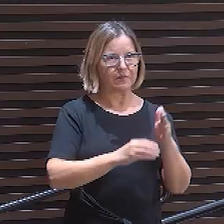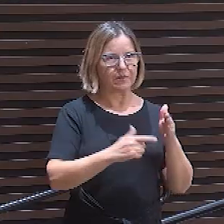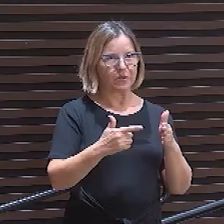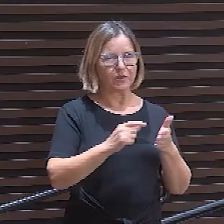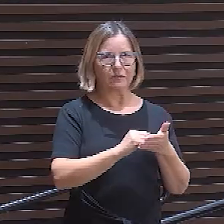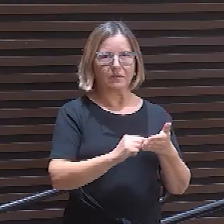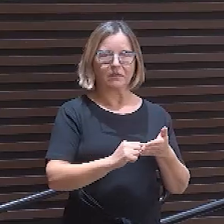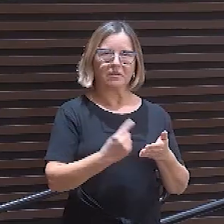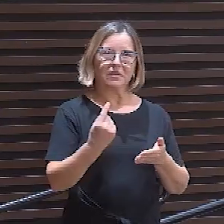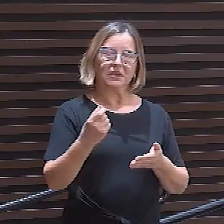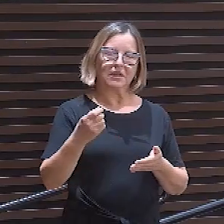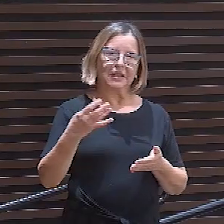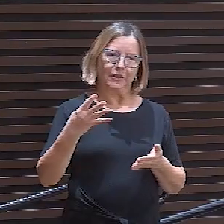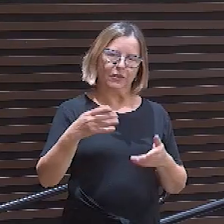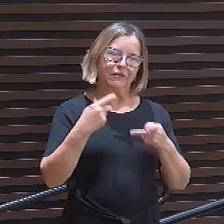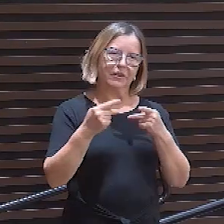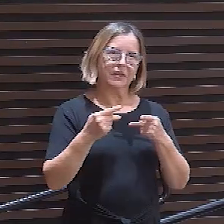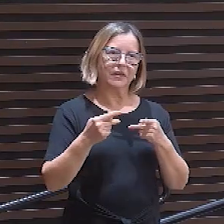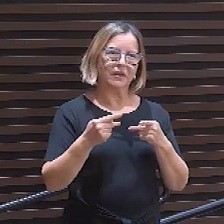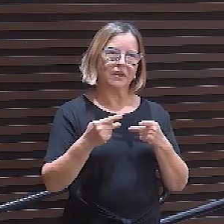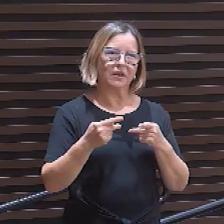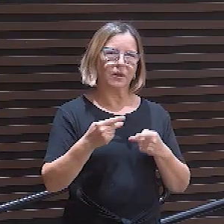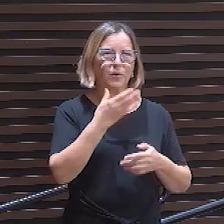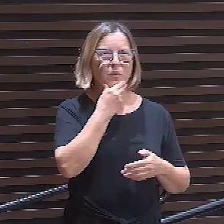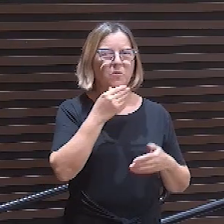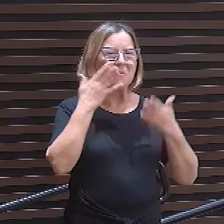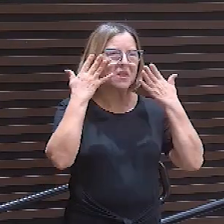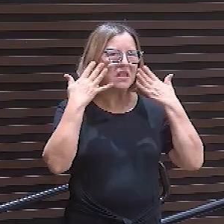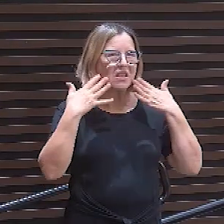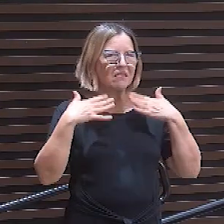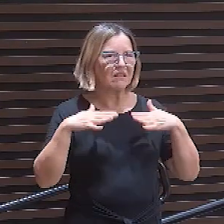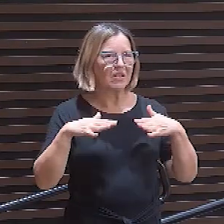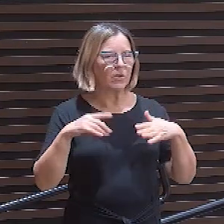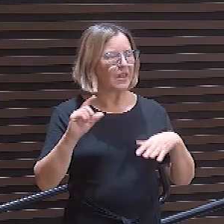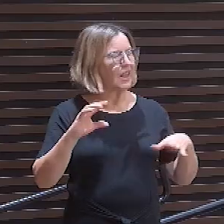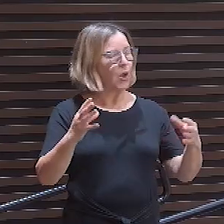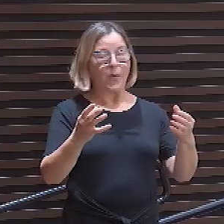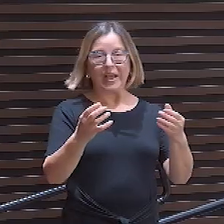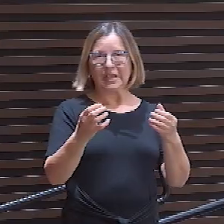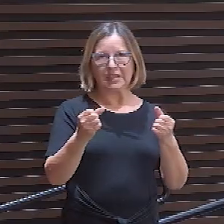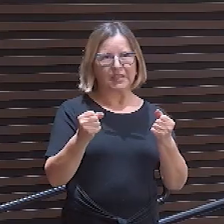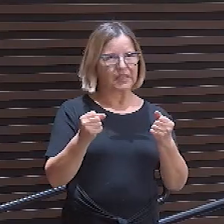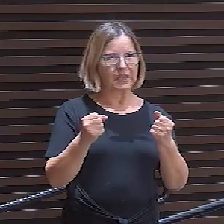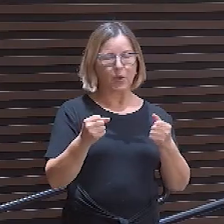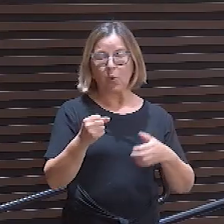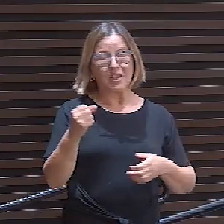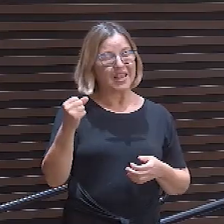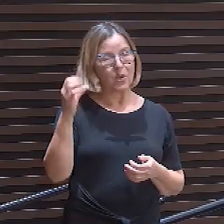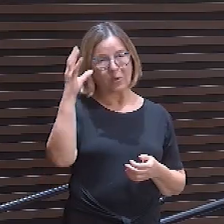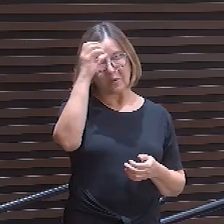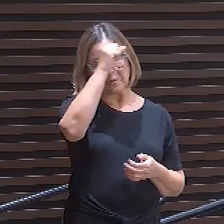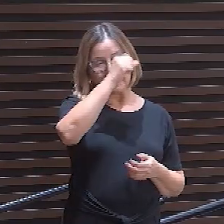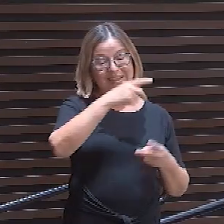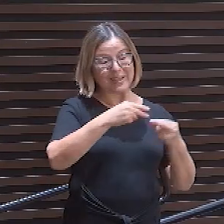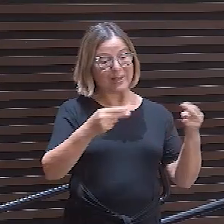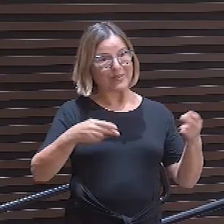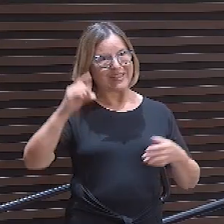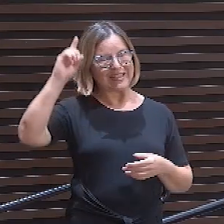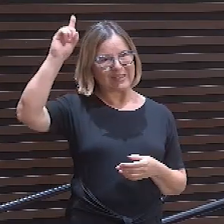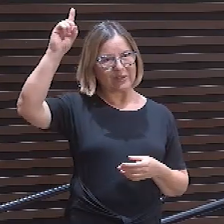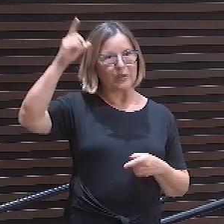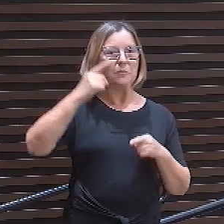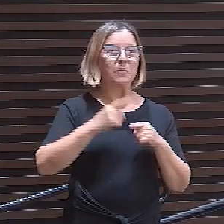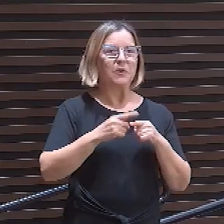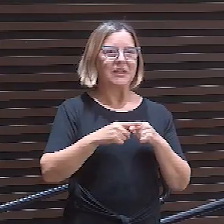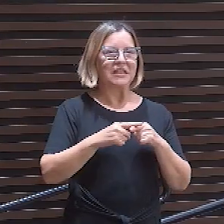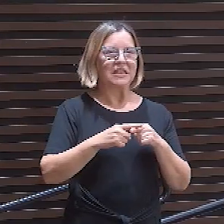diz, o homem natural não aceita ou não compreende as coisas de Deus, porque